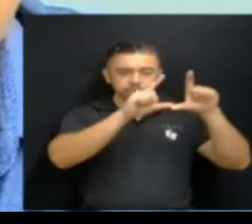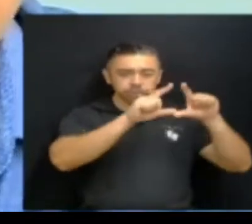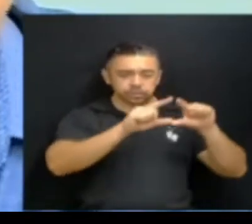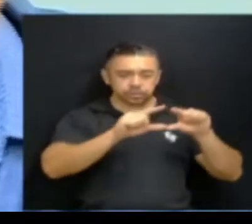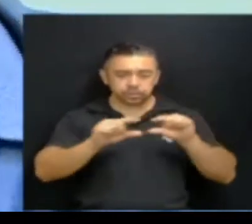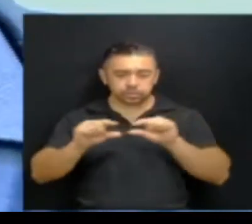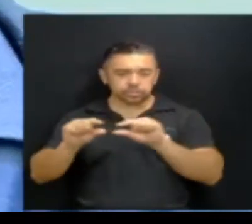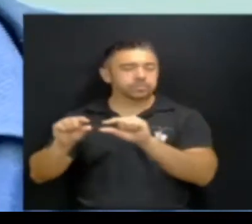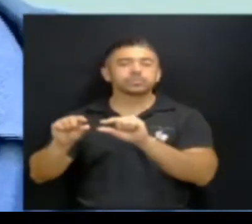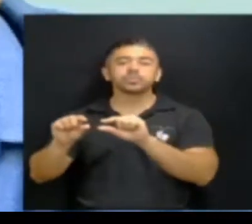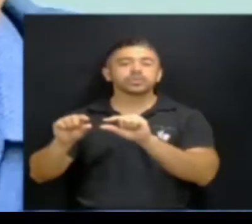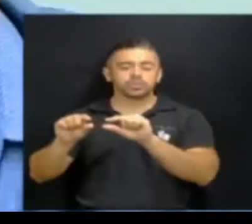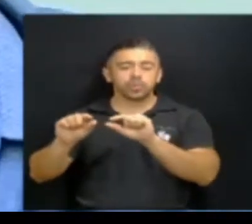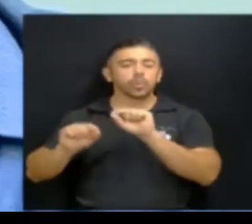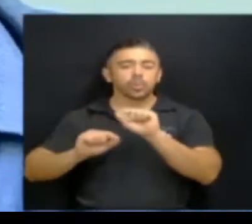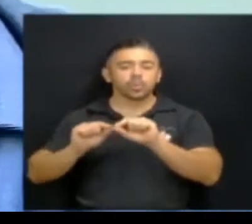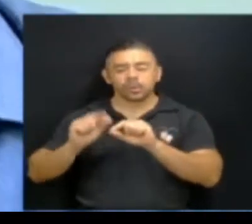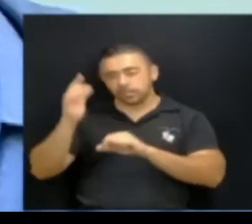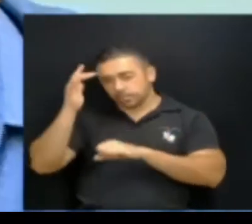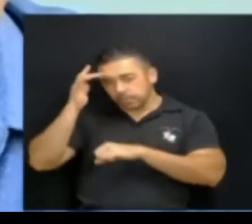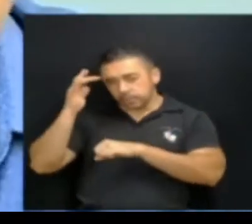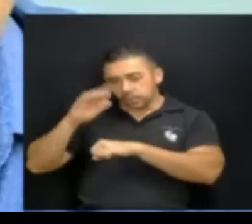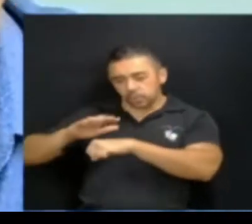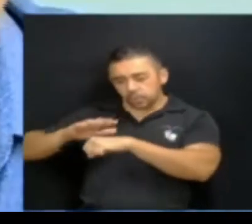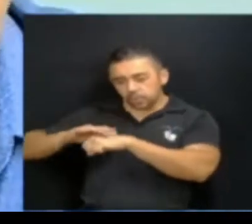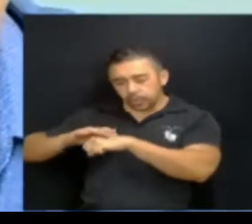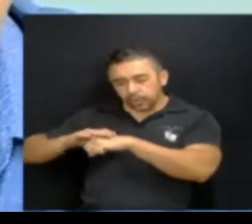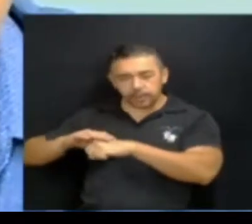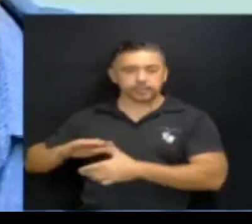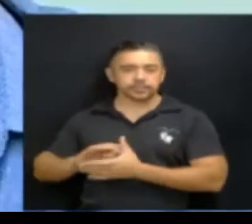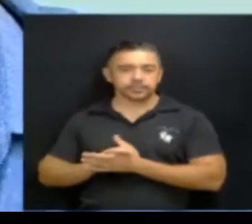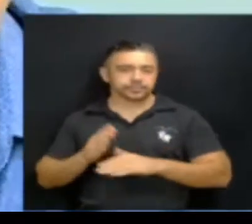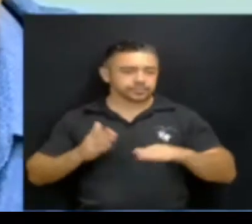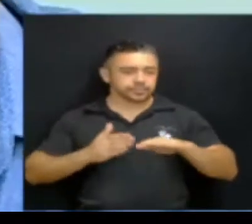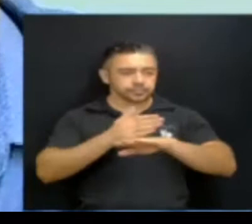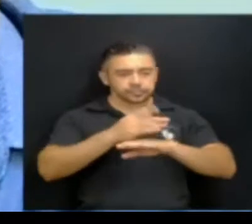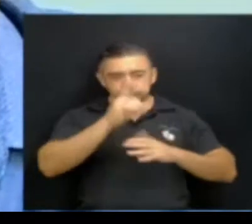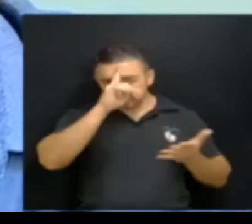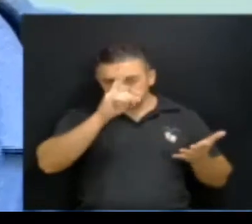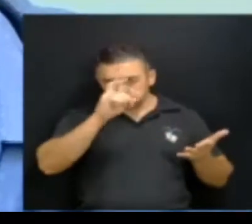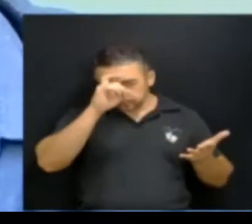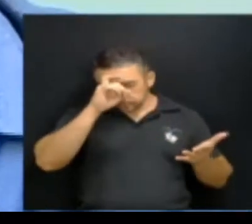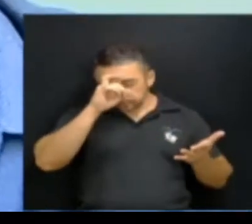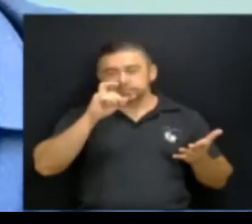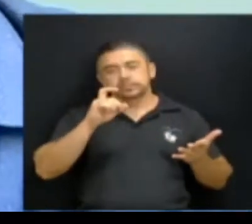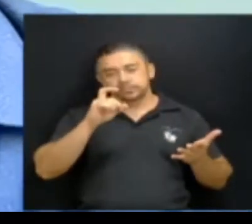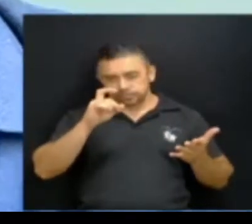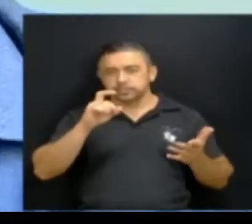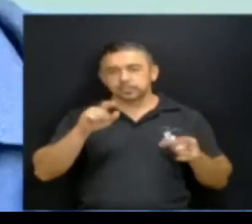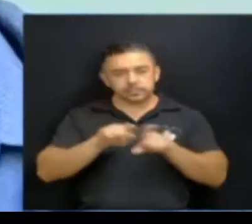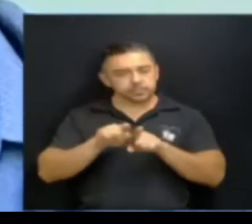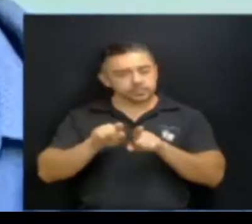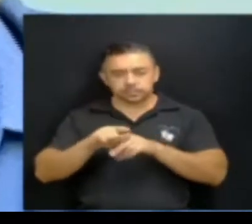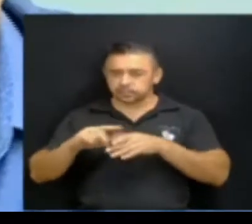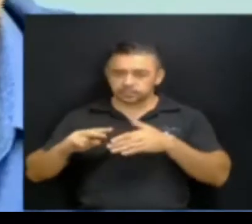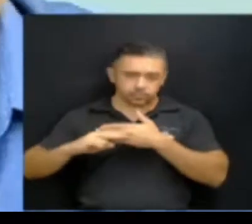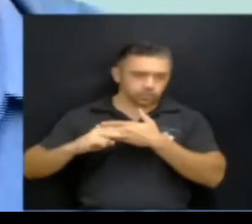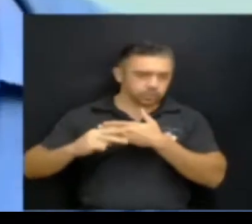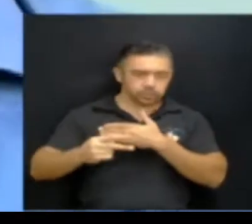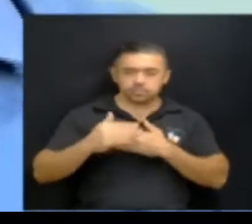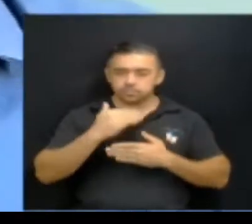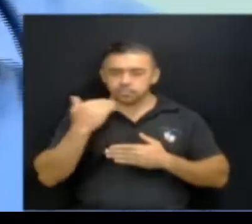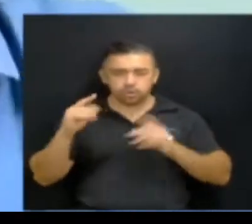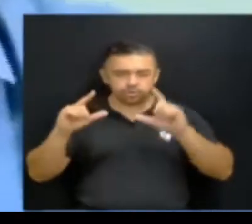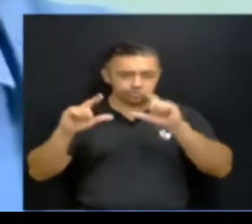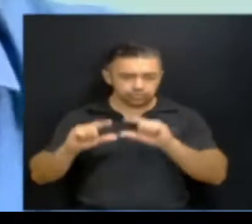o número de pessoas doentes, internadas em estado graves e, por consequência, o número de mortos.